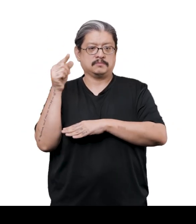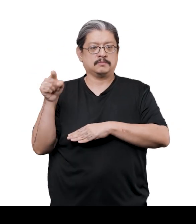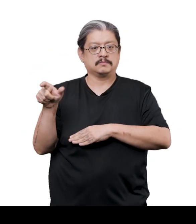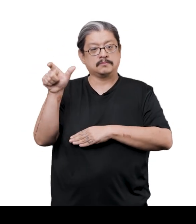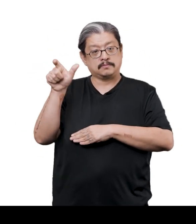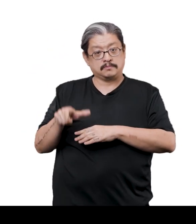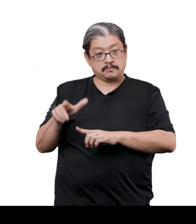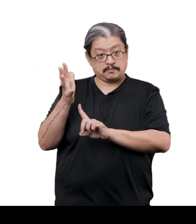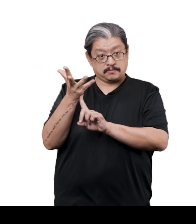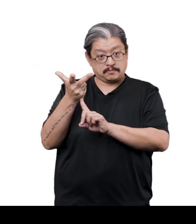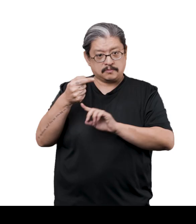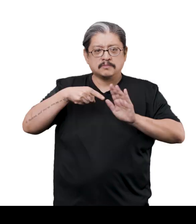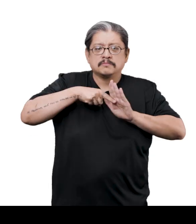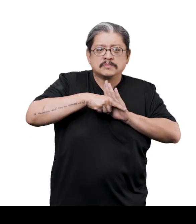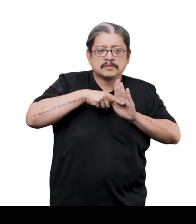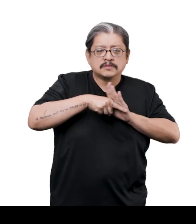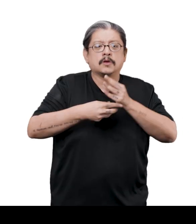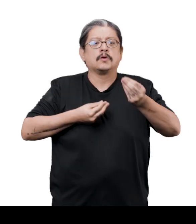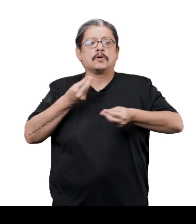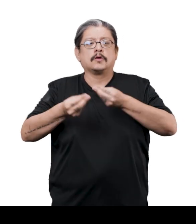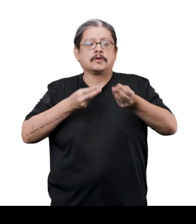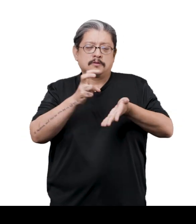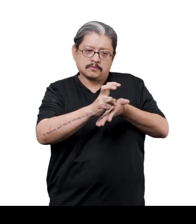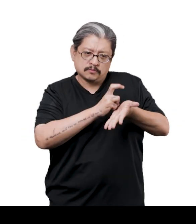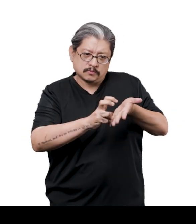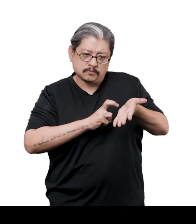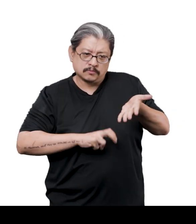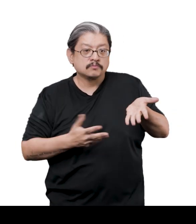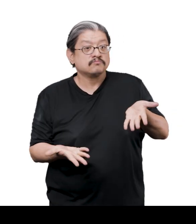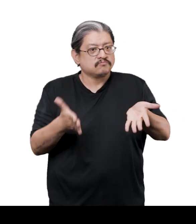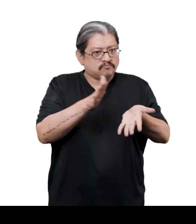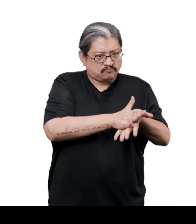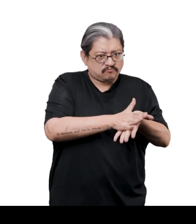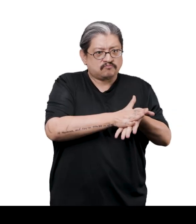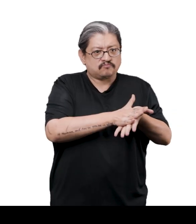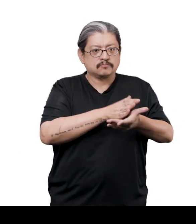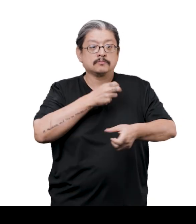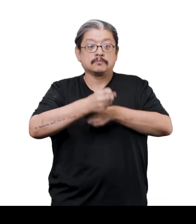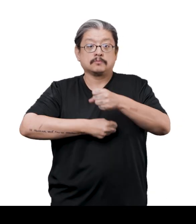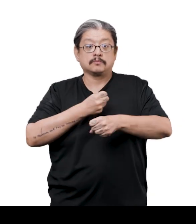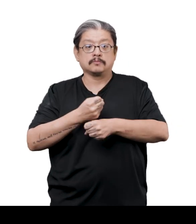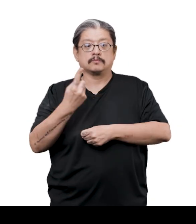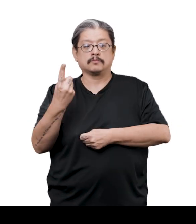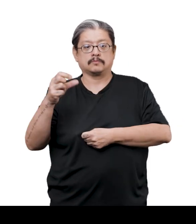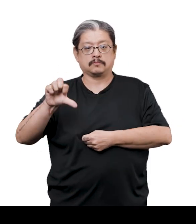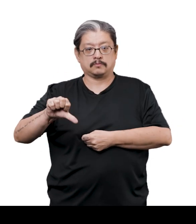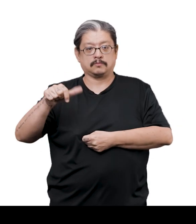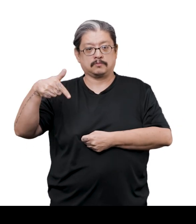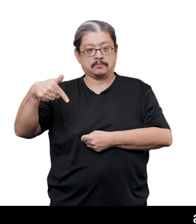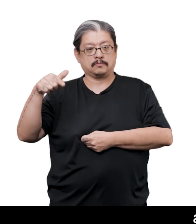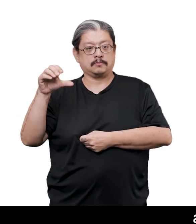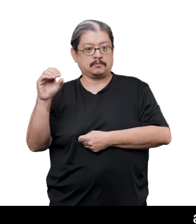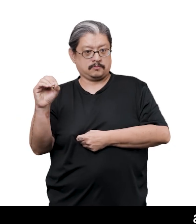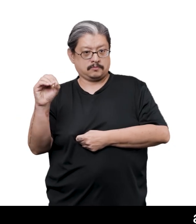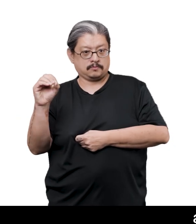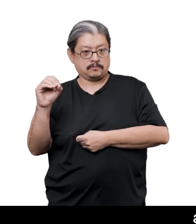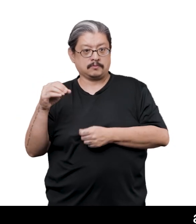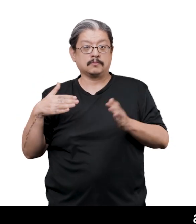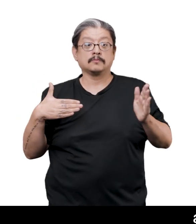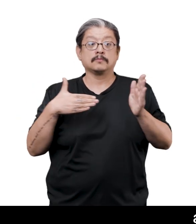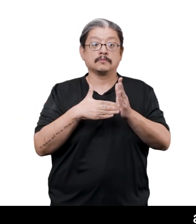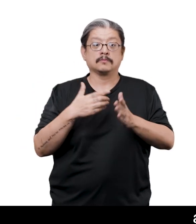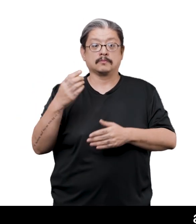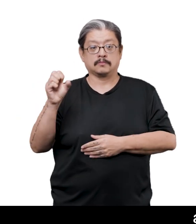Krasberg explorou amplamente técnicas de impressão nos anos 1970 e 1980, após se